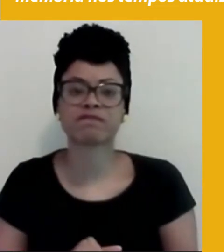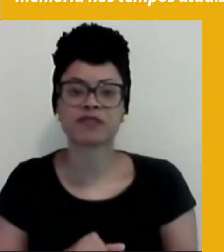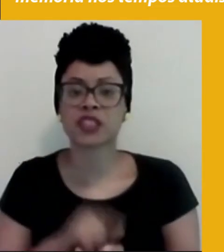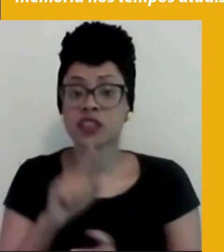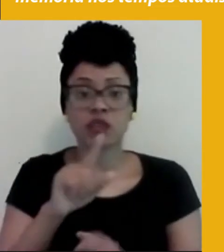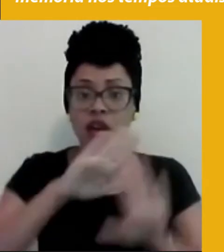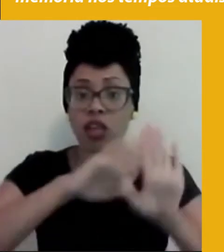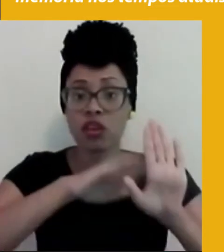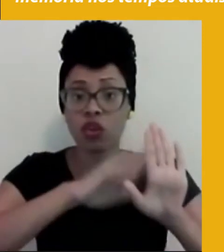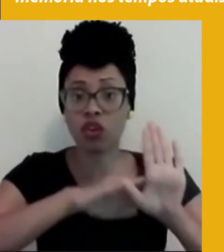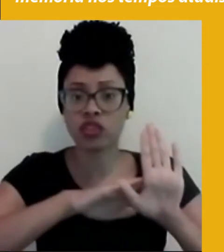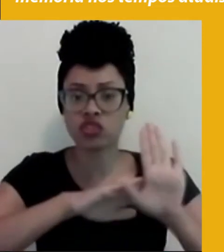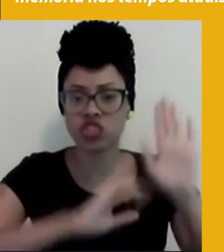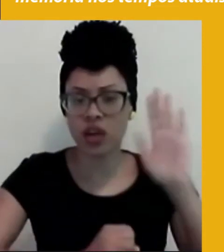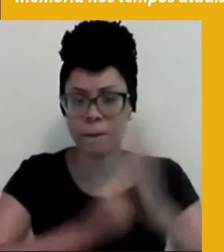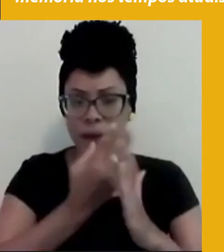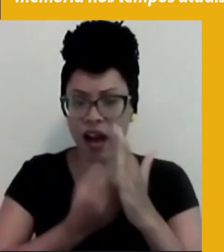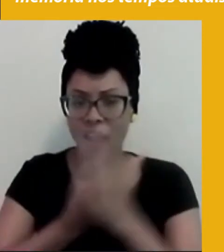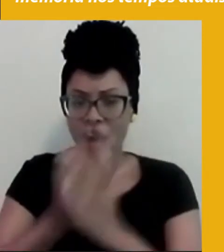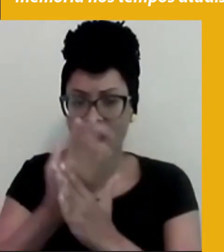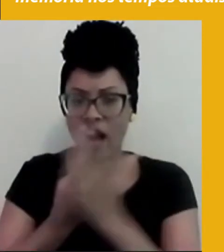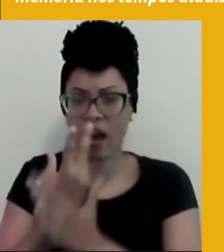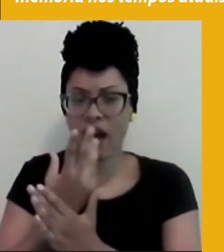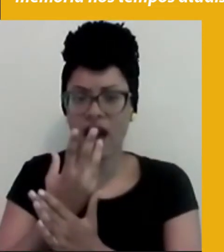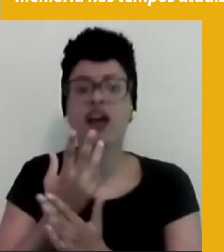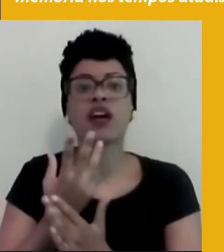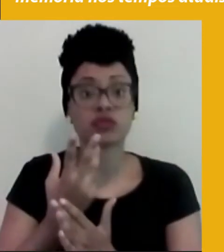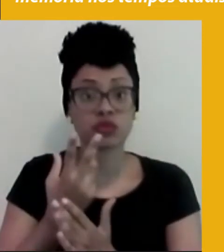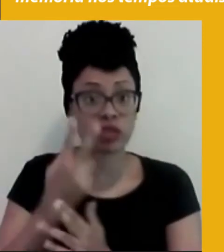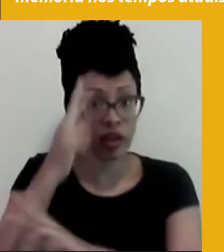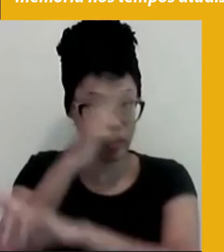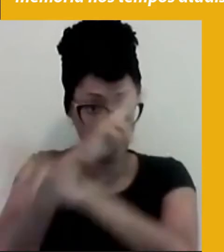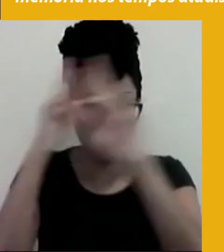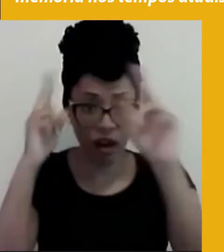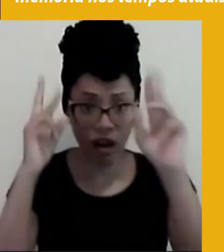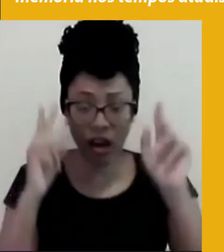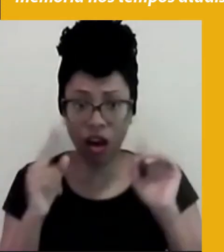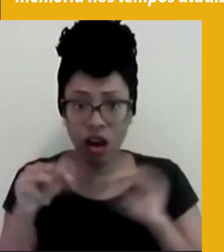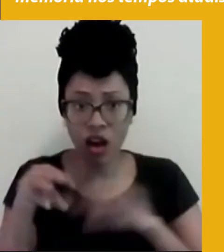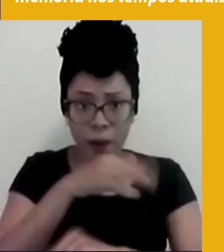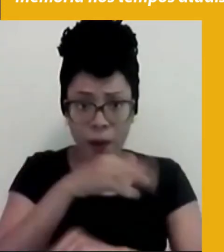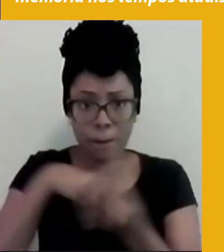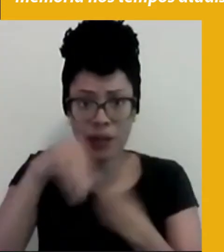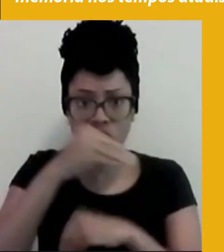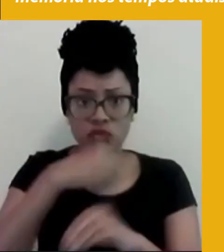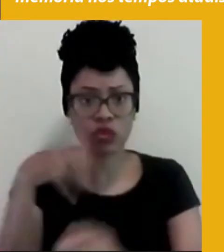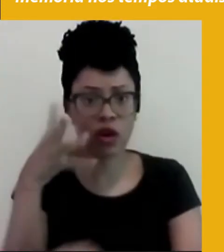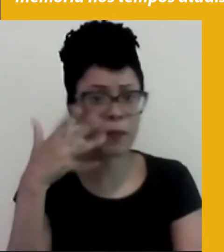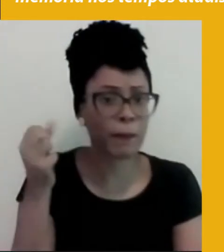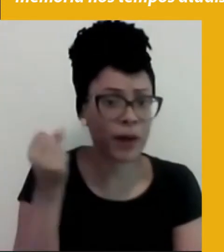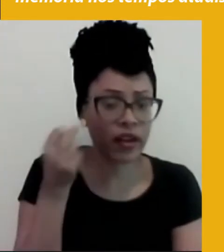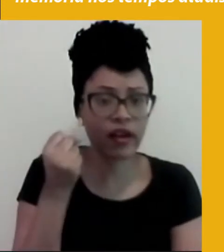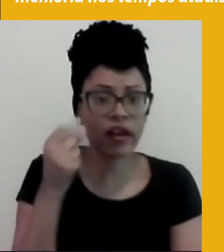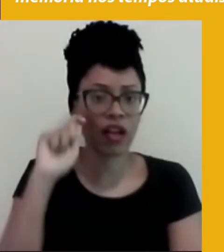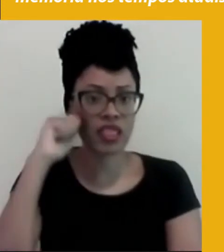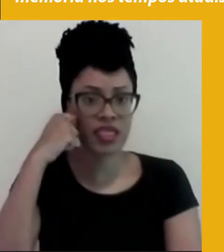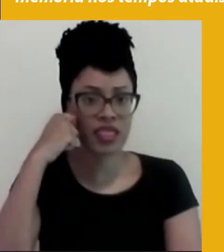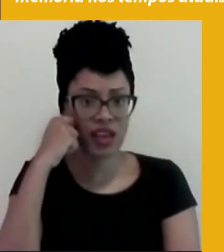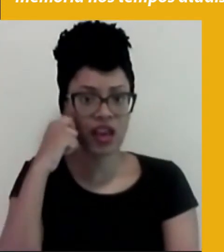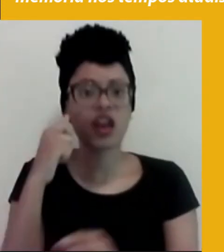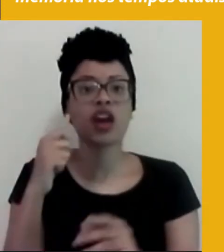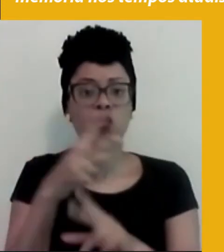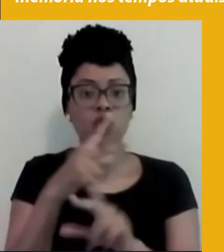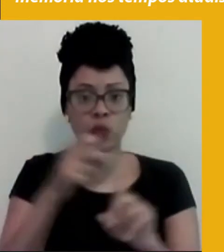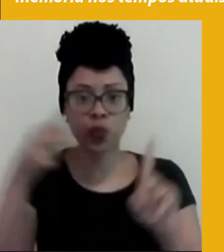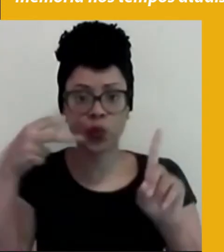ideológica do brasileiro, né? Essa mistura de raças, né? De indígenas, de negros e de brancos. Né? De certa maneira,